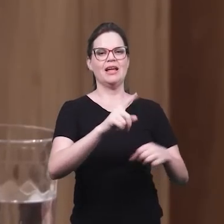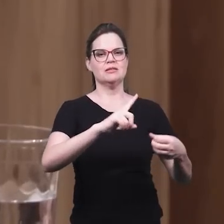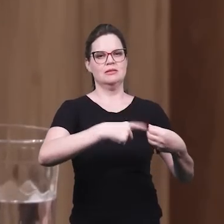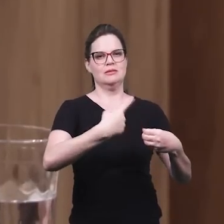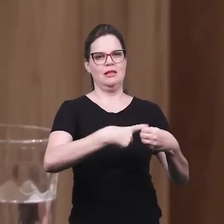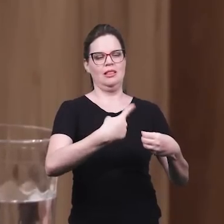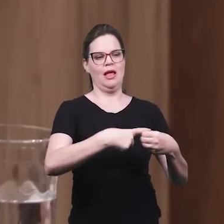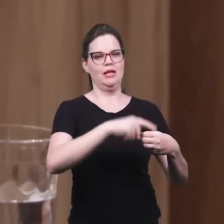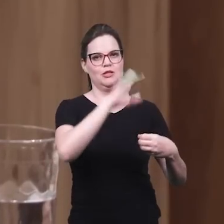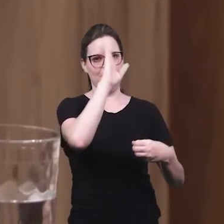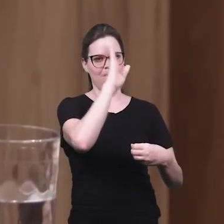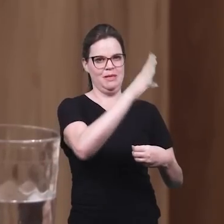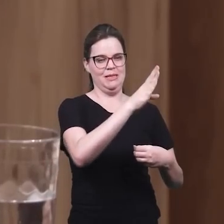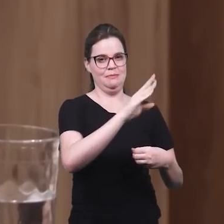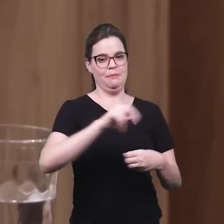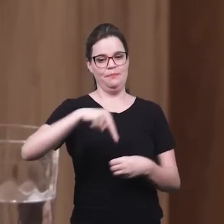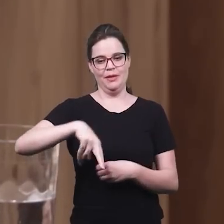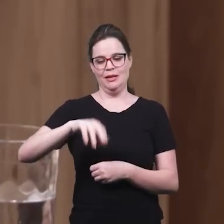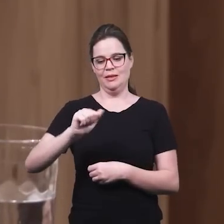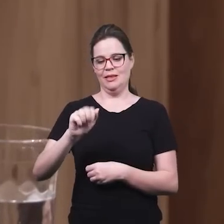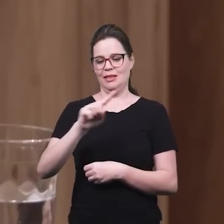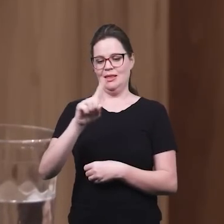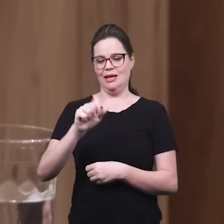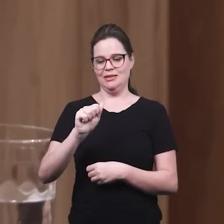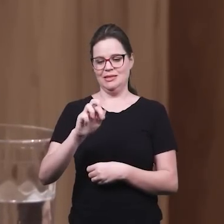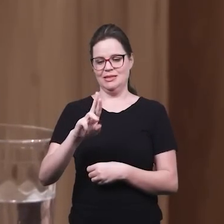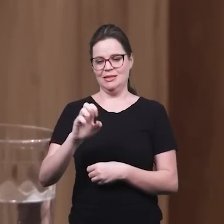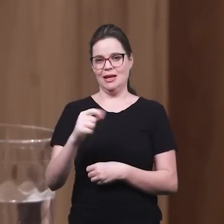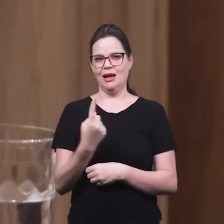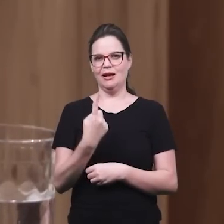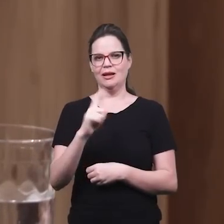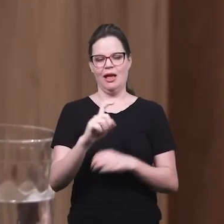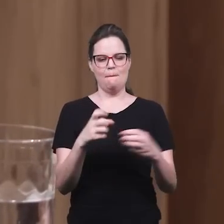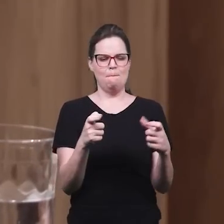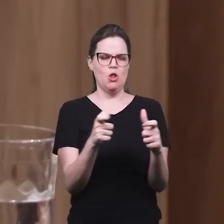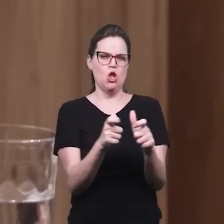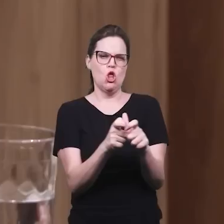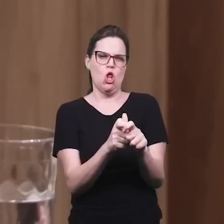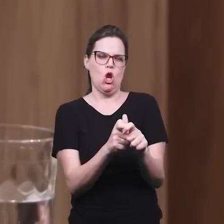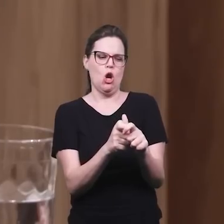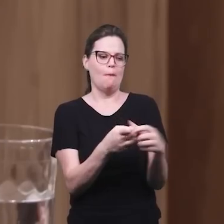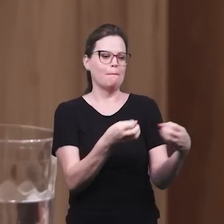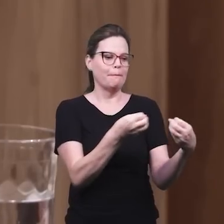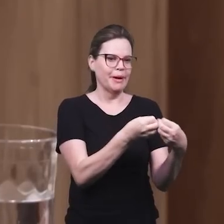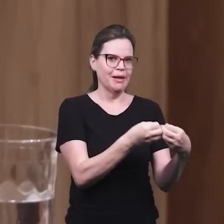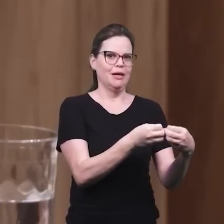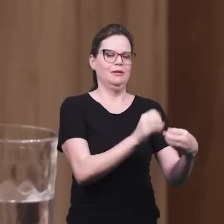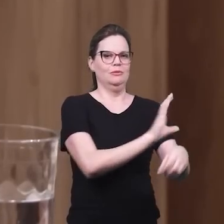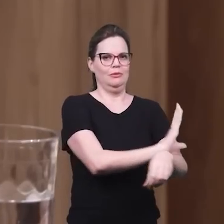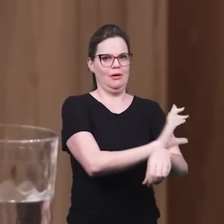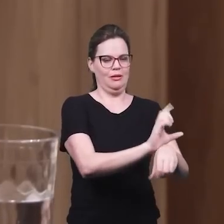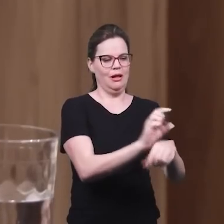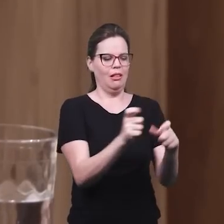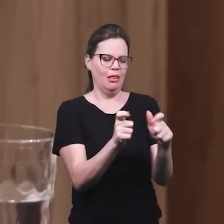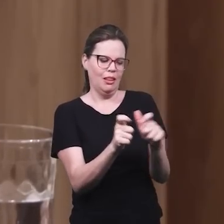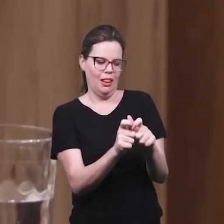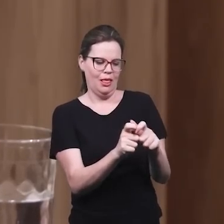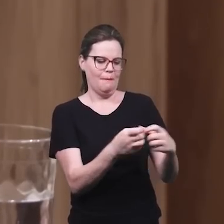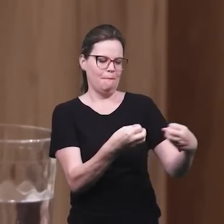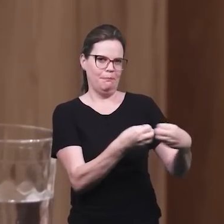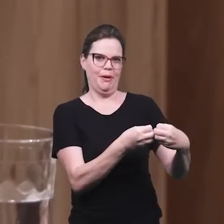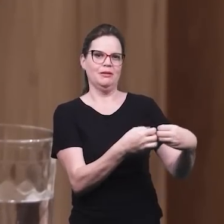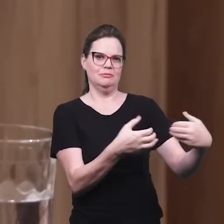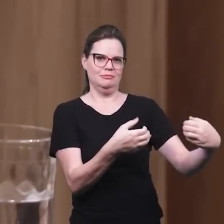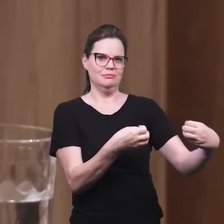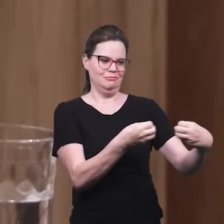principal e Nazaré era uma pequena cidade, um pequeno vilarejo próximo a Caná. Mas Caná da